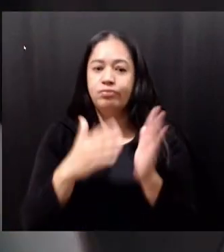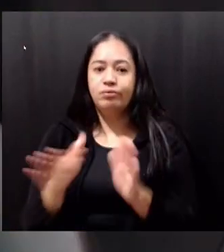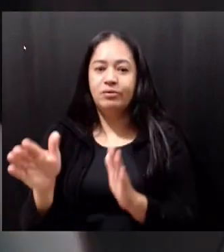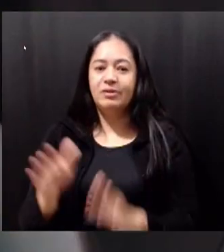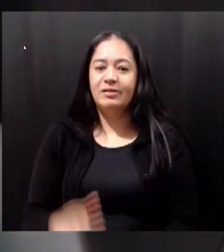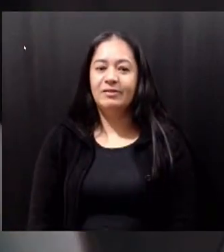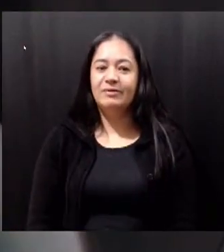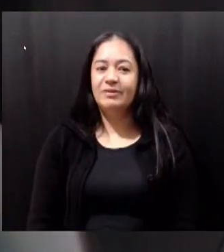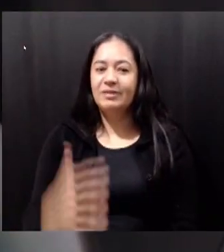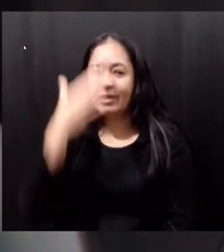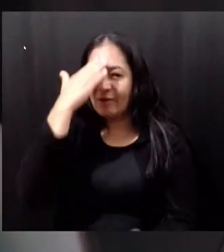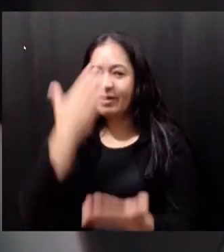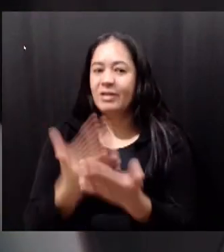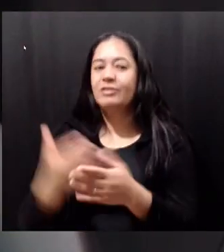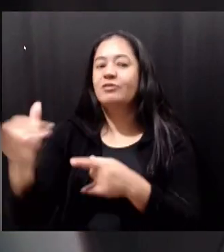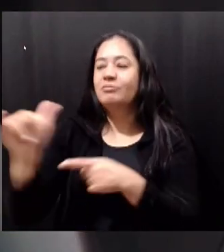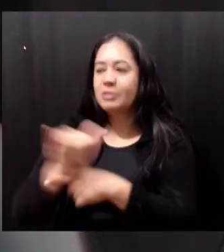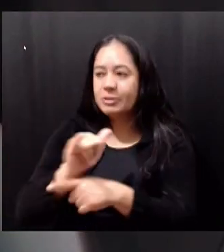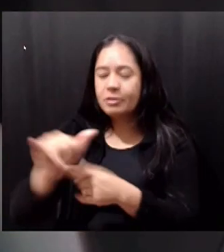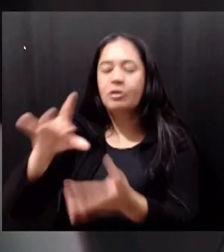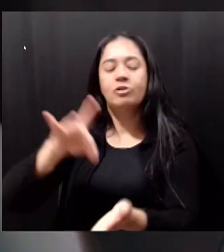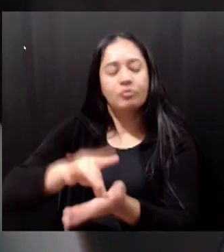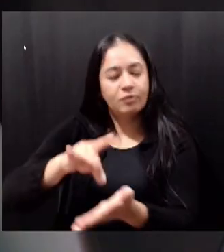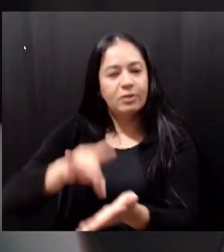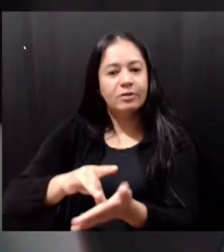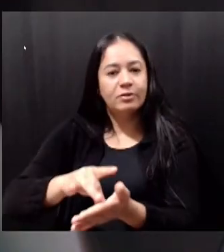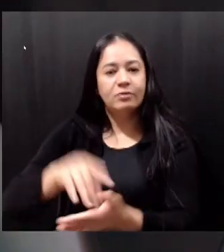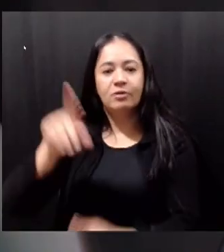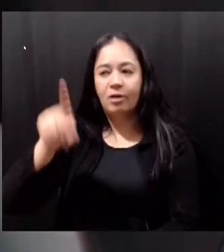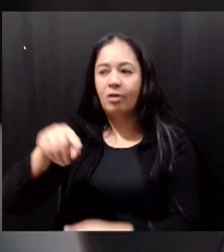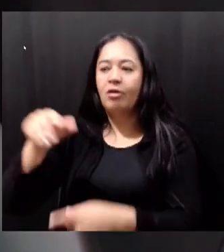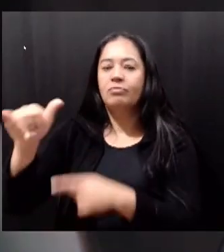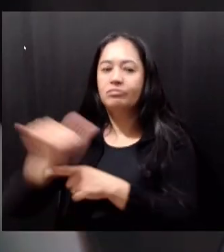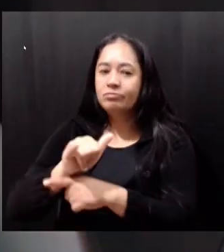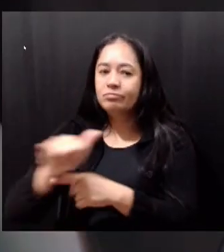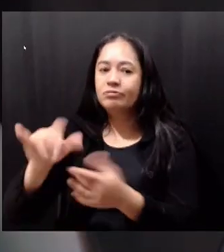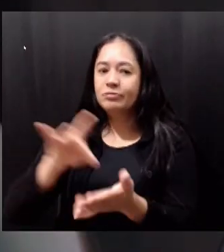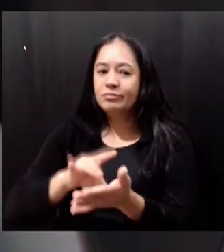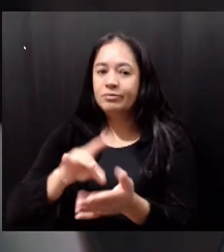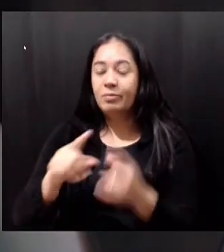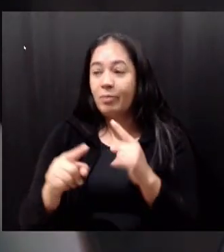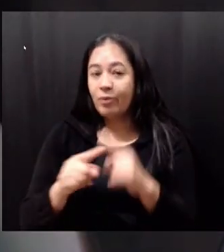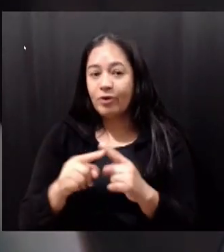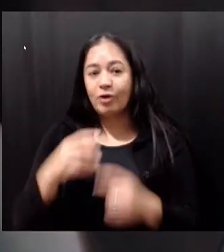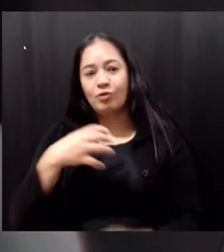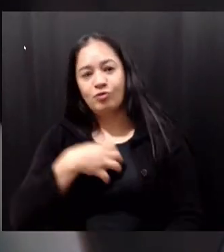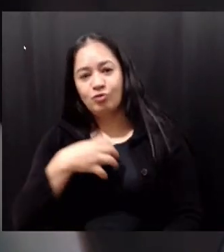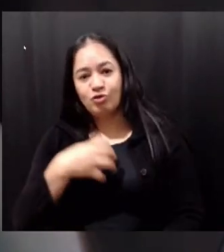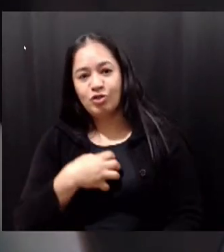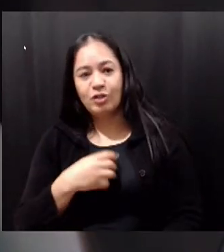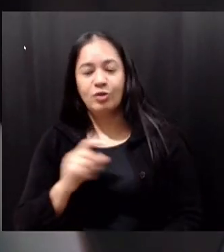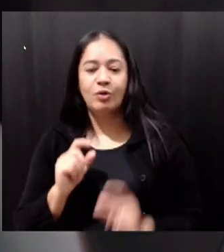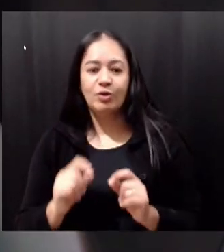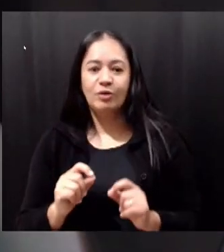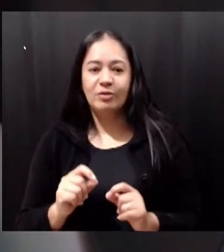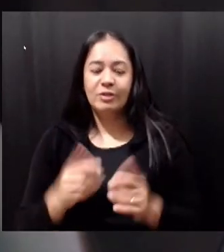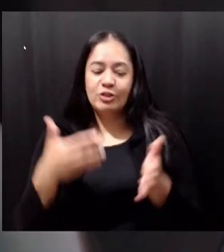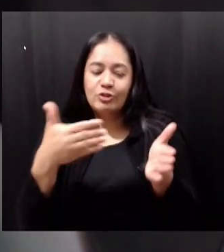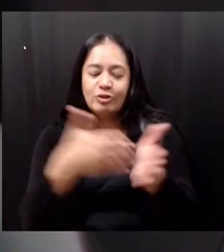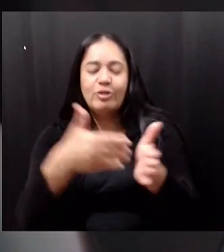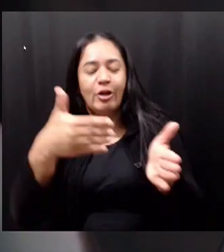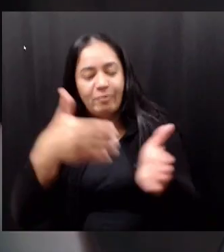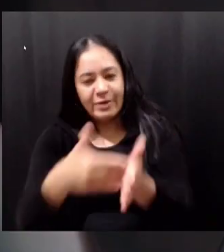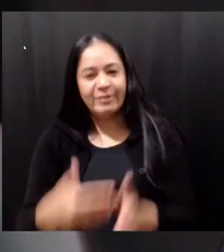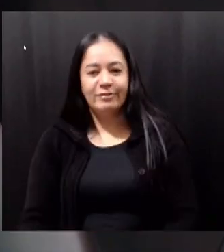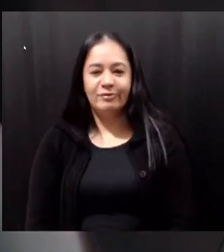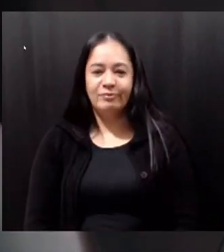estratégia real. Estratégia real. É uma estratégia real, sim. Porque é uma forma de colocar limites, né? E se a gente for pensar, para